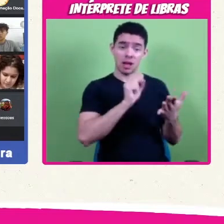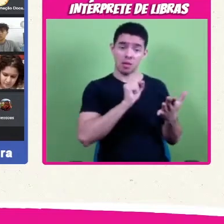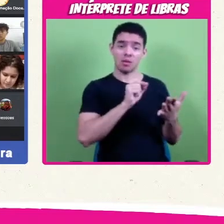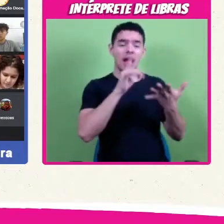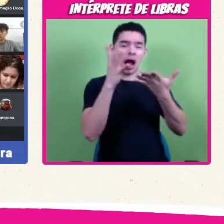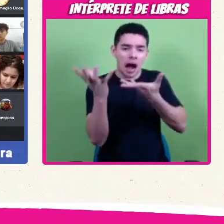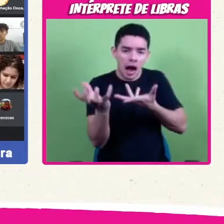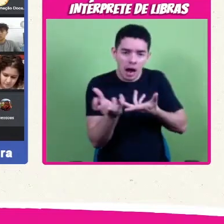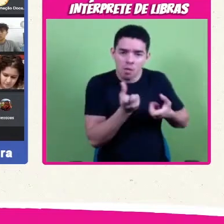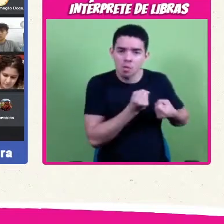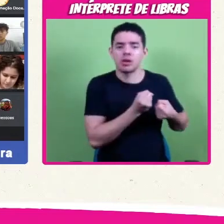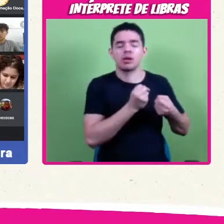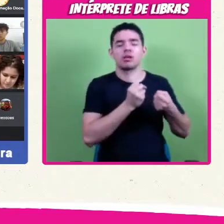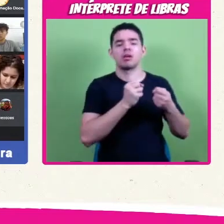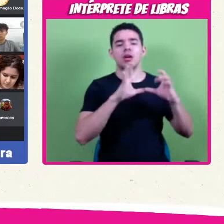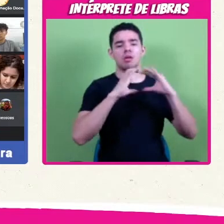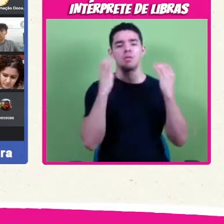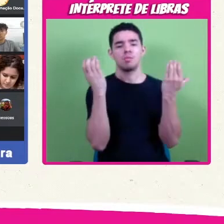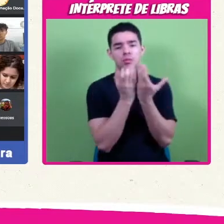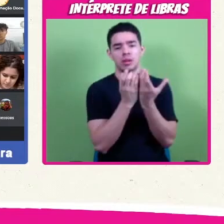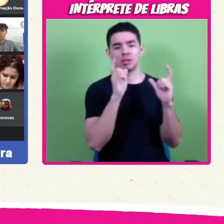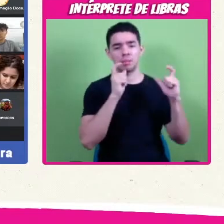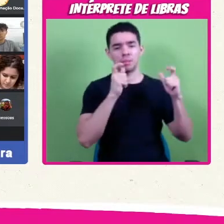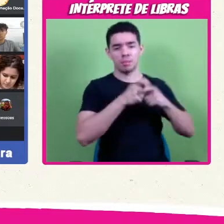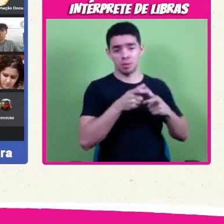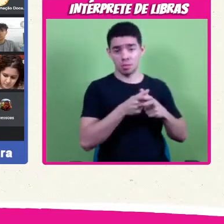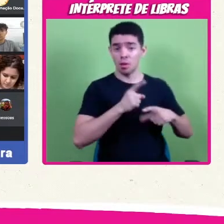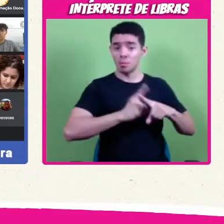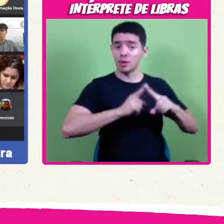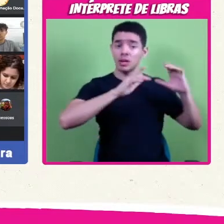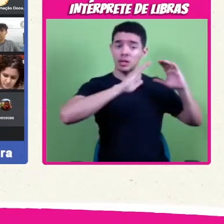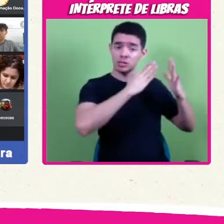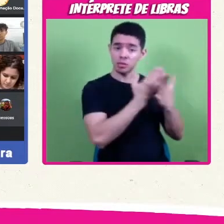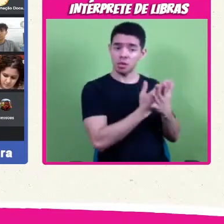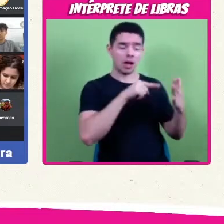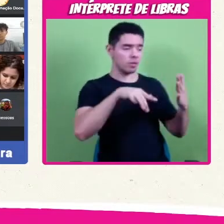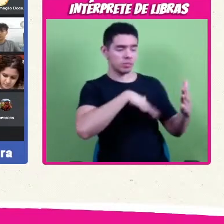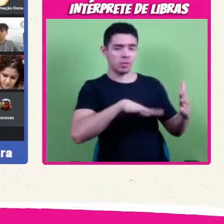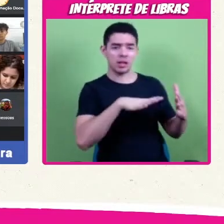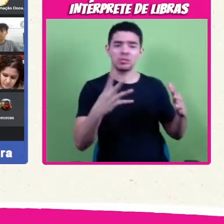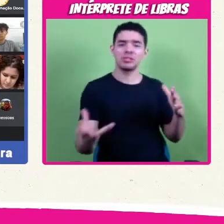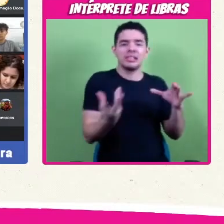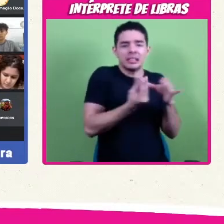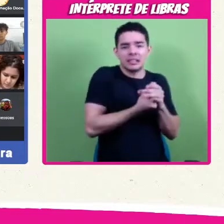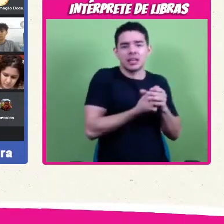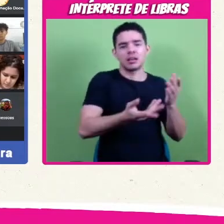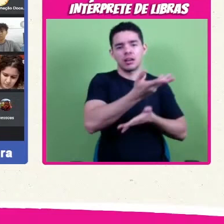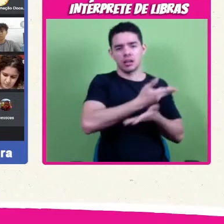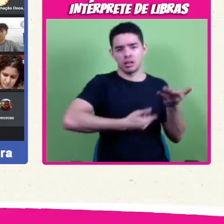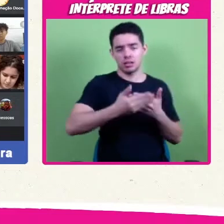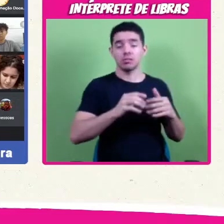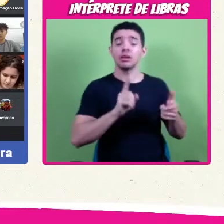as comunidades que são minoritárias, porque a escola é um espaço de integração e também um espaço